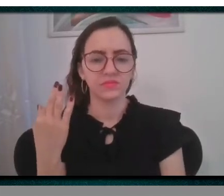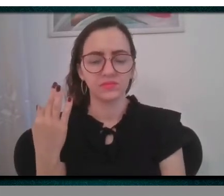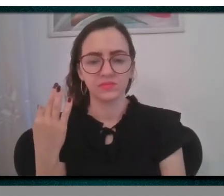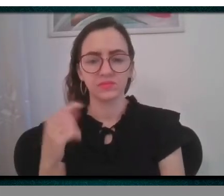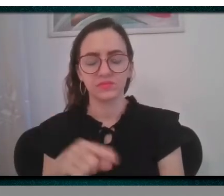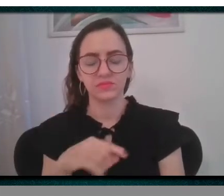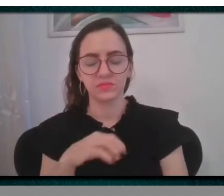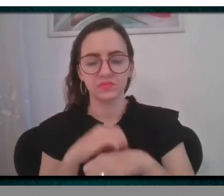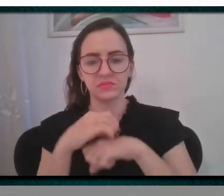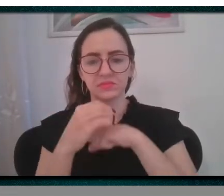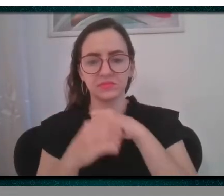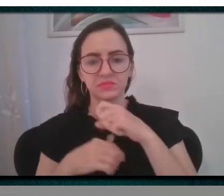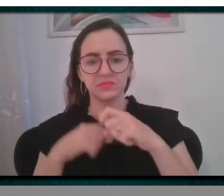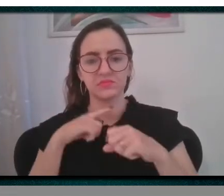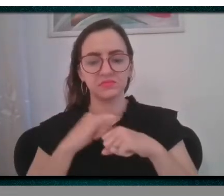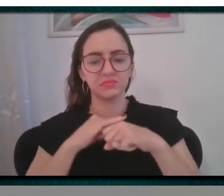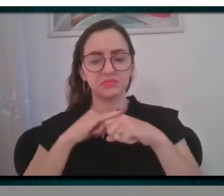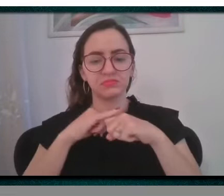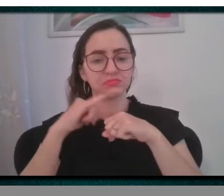ionizadas